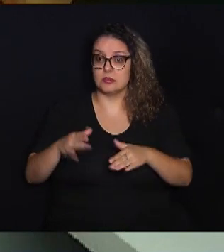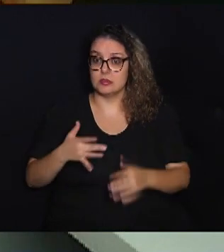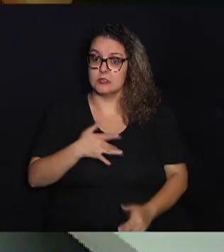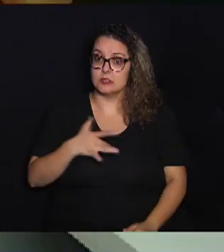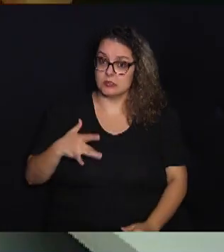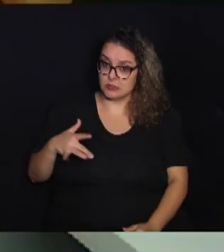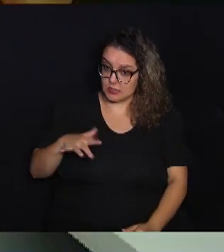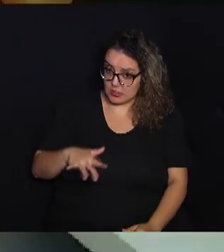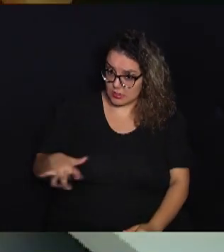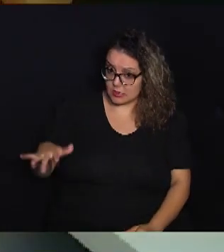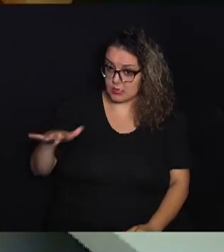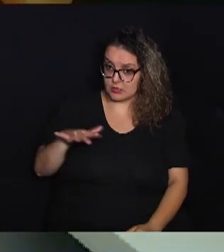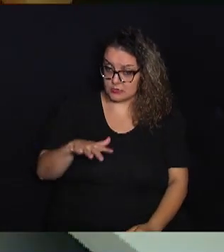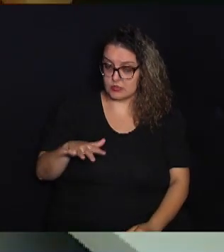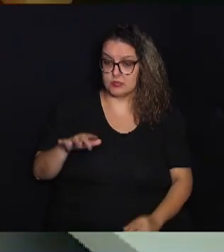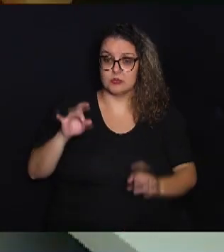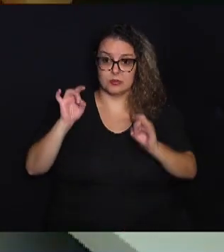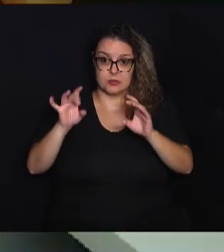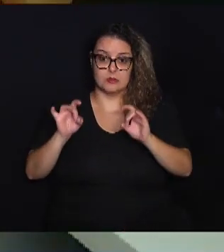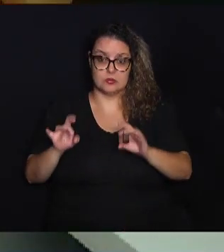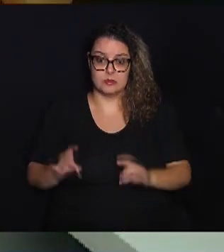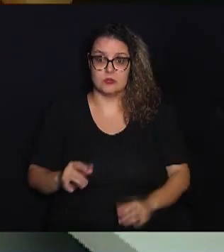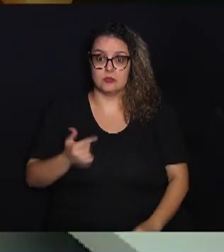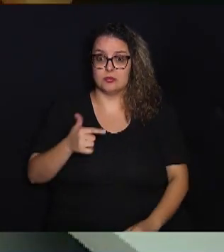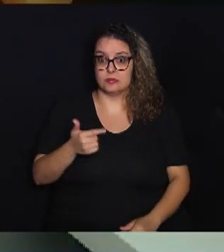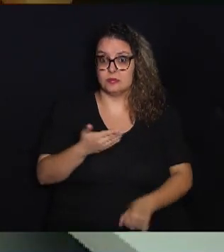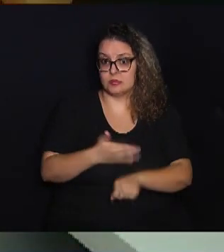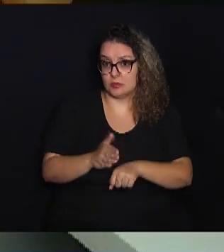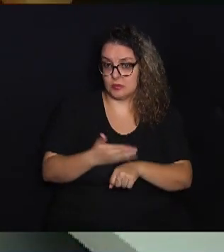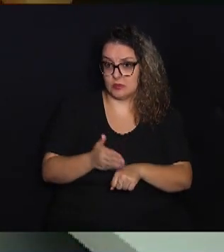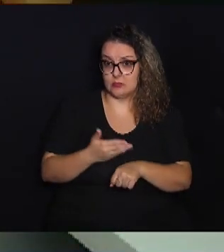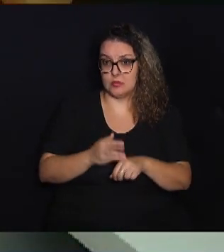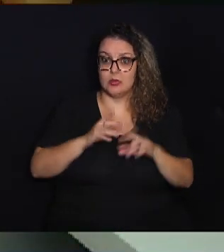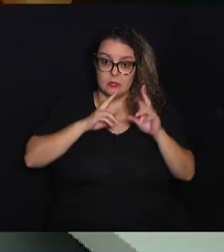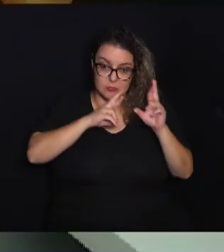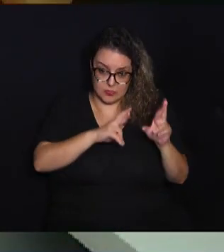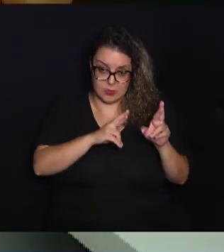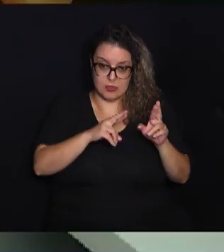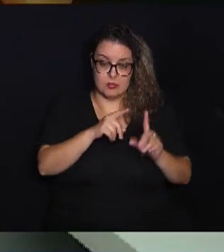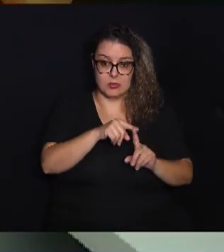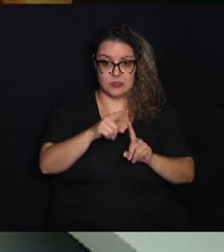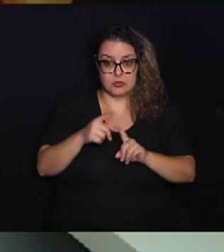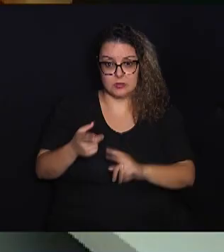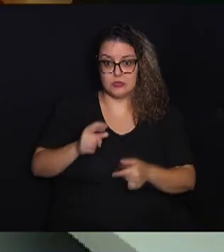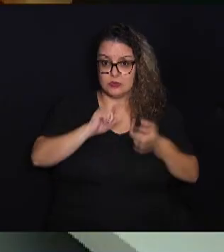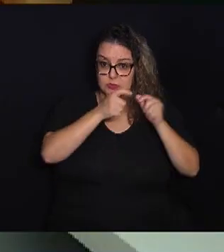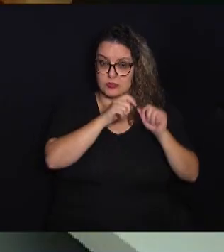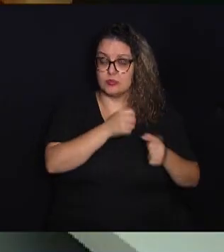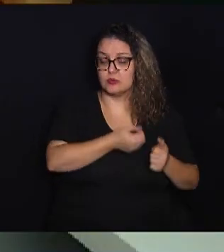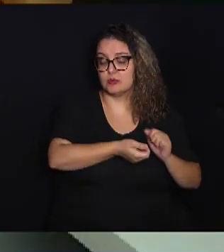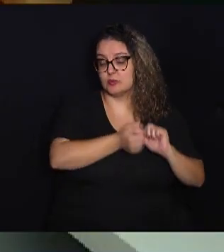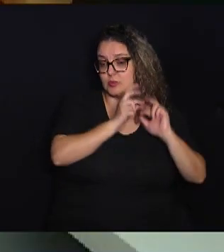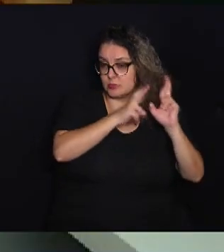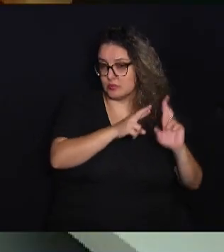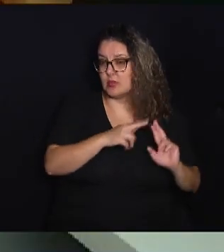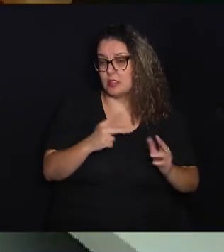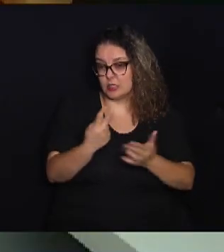saúde, especialmente quando não tem treinamento para sono, para distúrbios de sono, acaba pecando por condutas